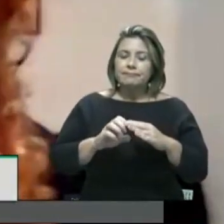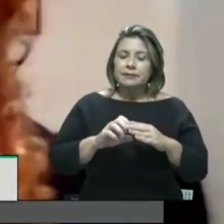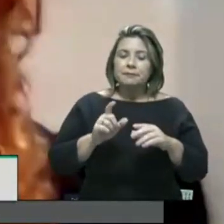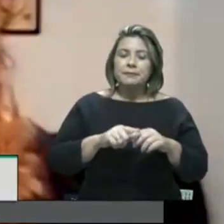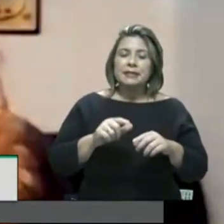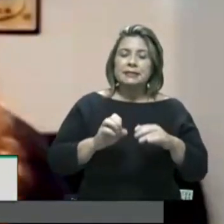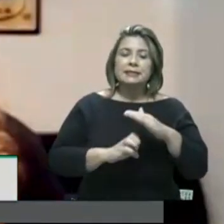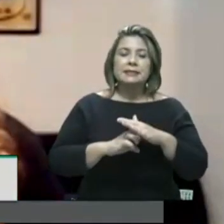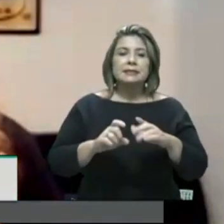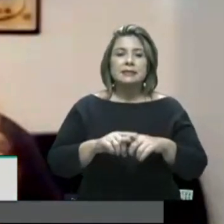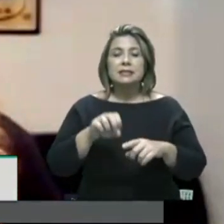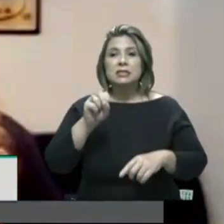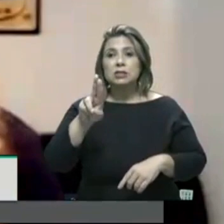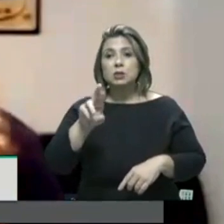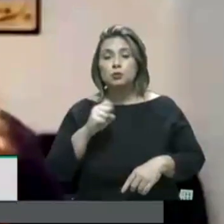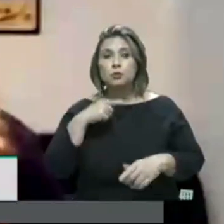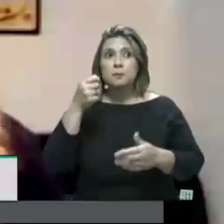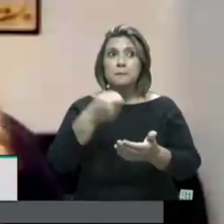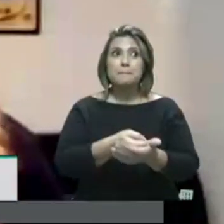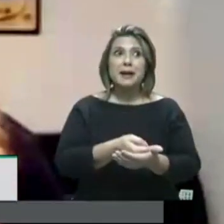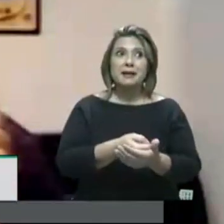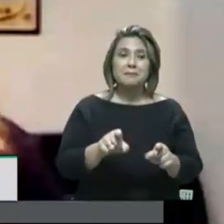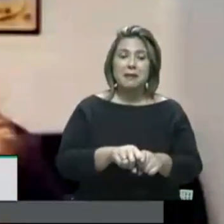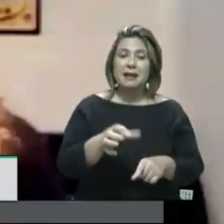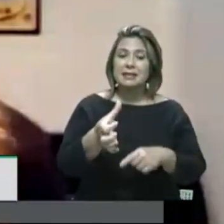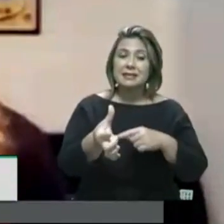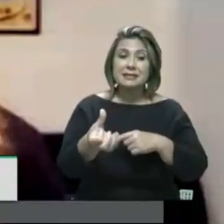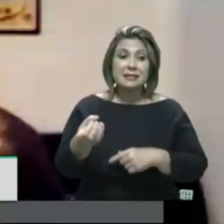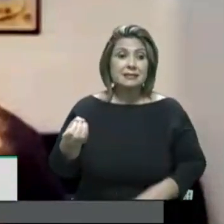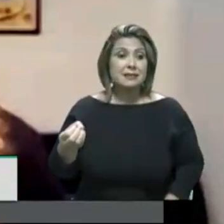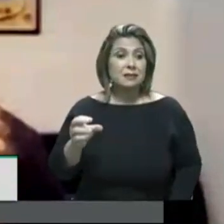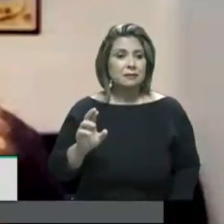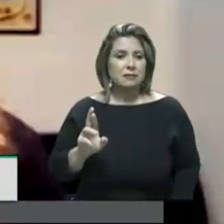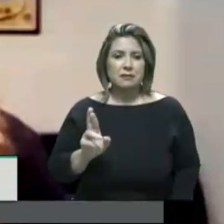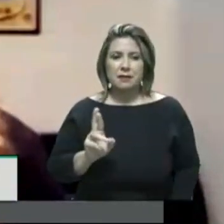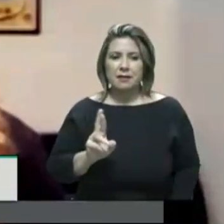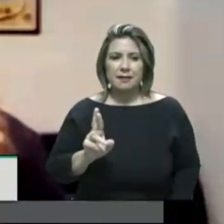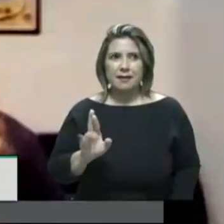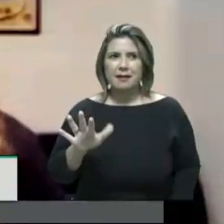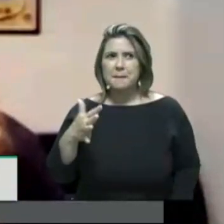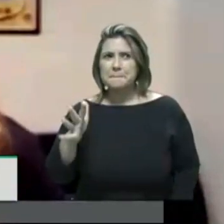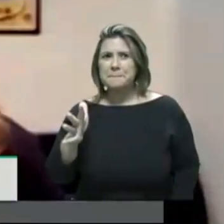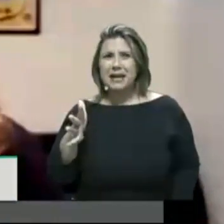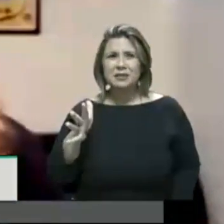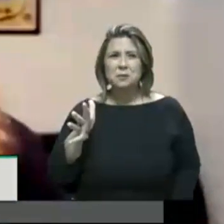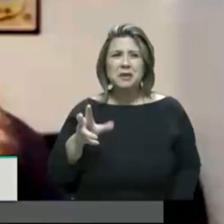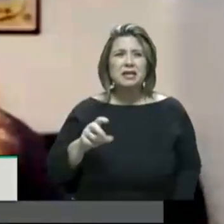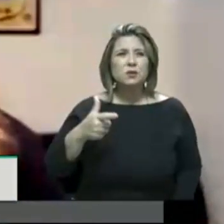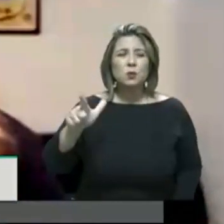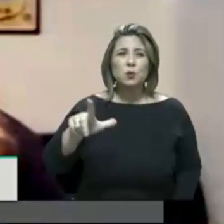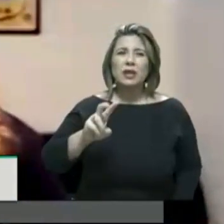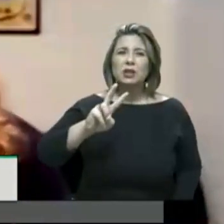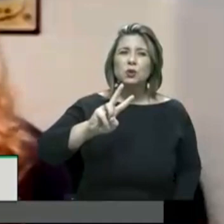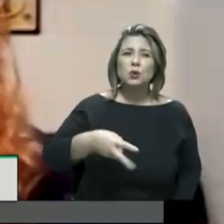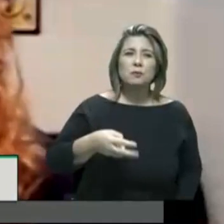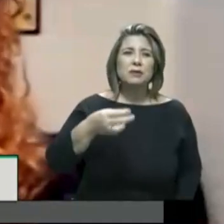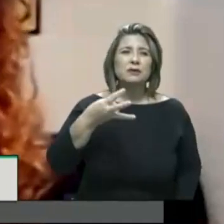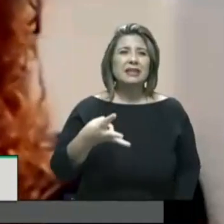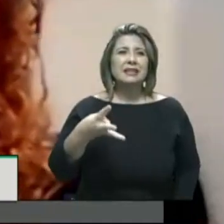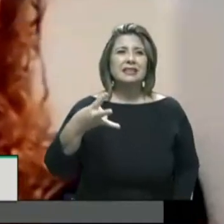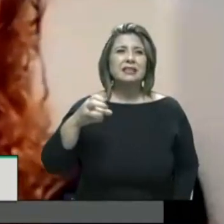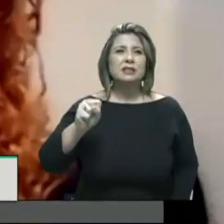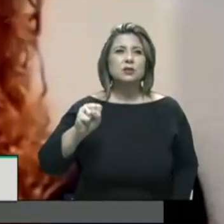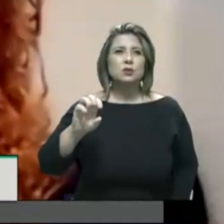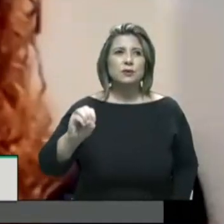Hoje, o SUS paga ao setor público R$ 1.600, e o valor médio é R$ 2.380. Quero saber se para o setor público